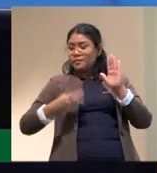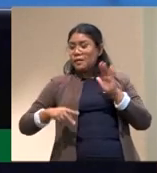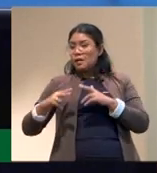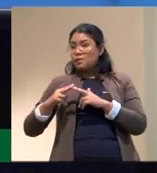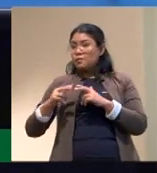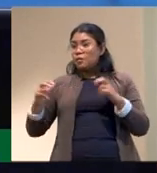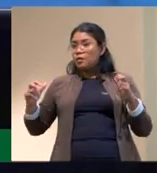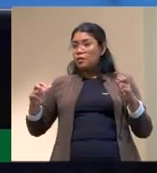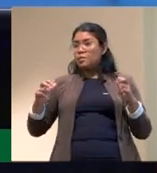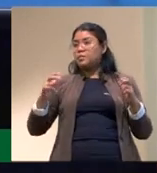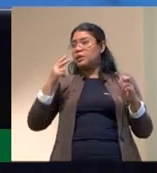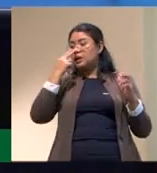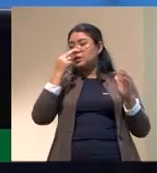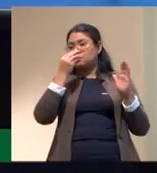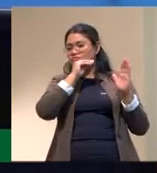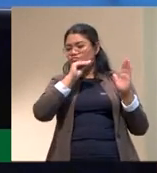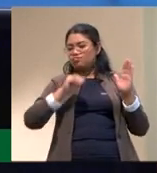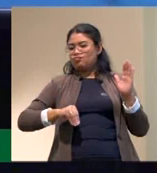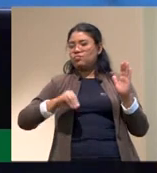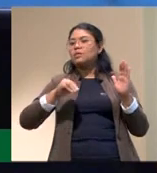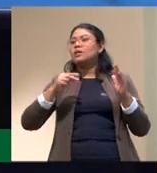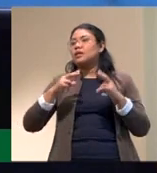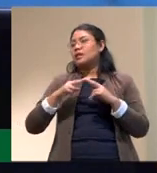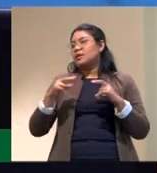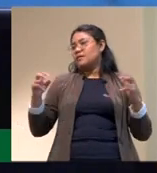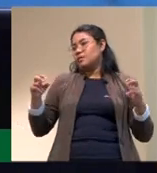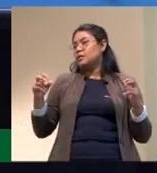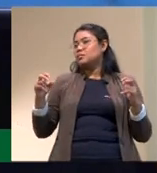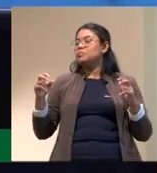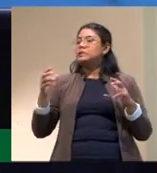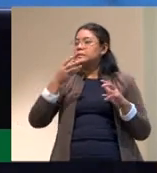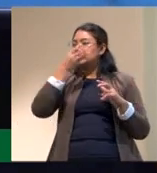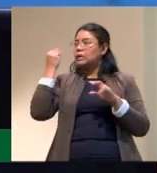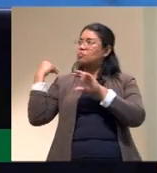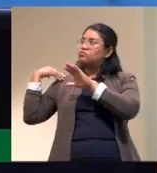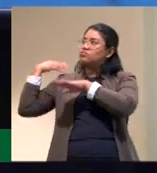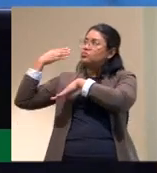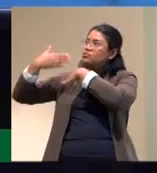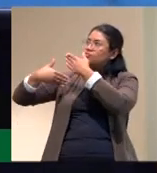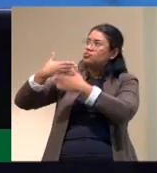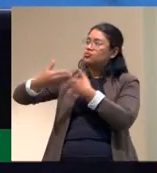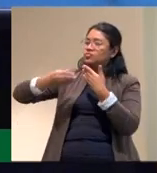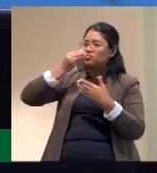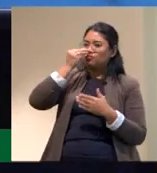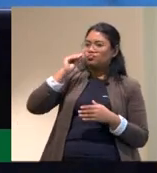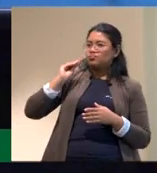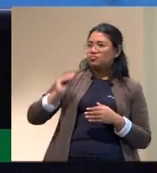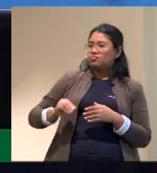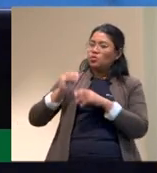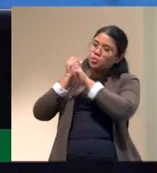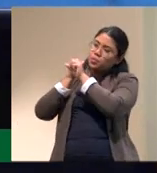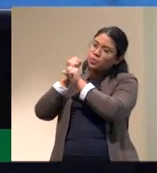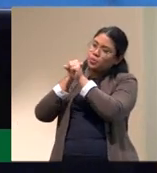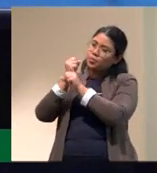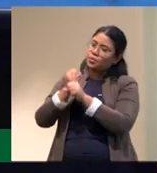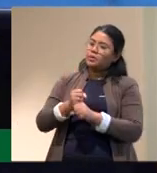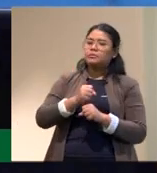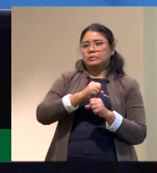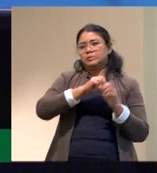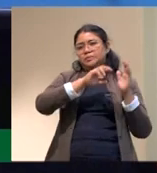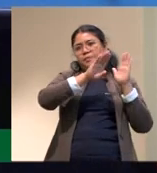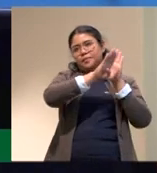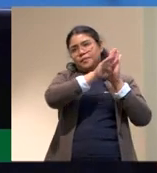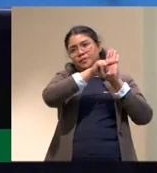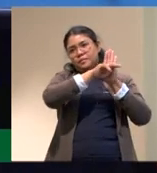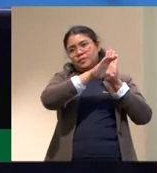que esquece, né? Esquece o que nós construímos nessa rede ao longo de todos esses anos e vamos implantar